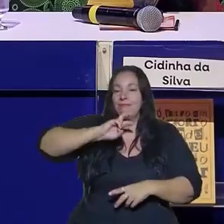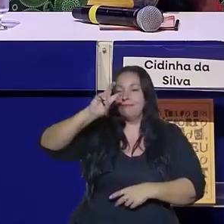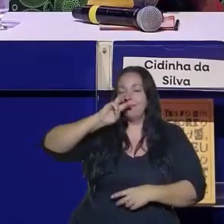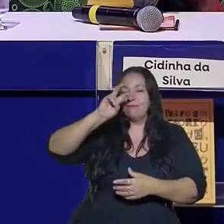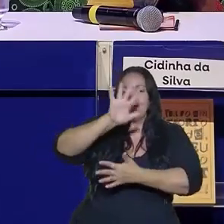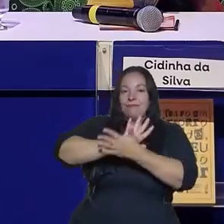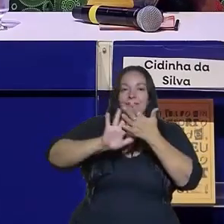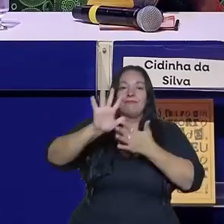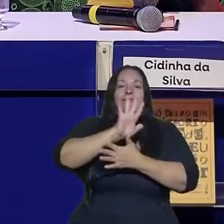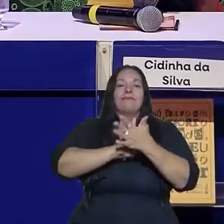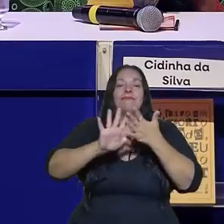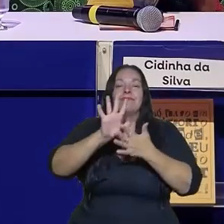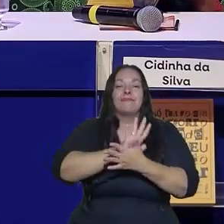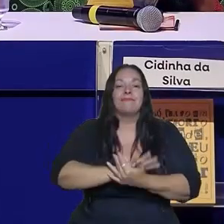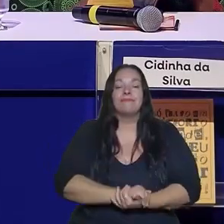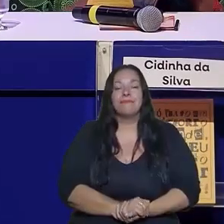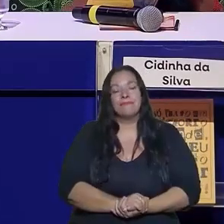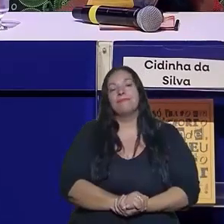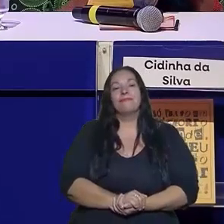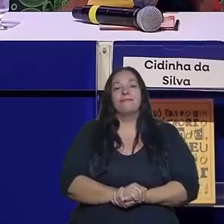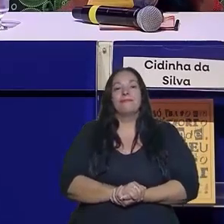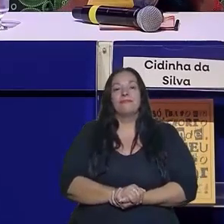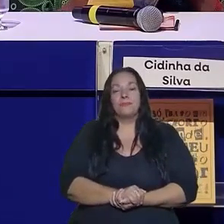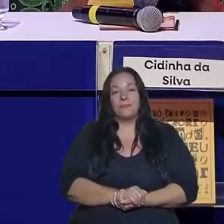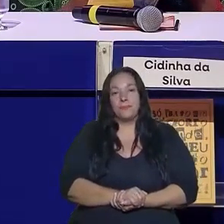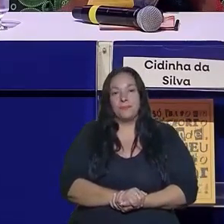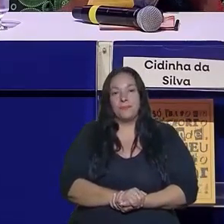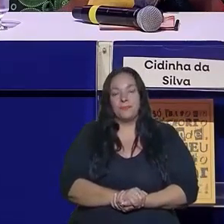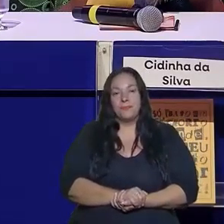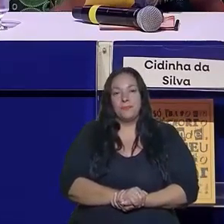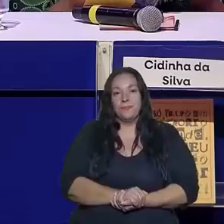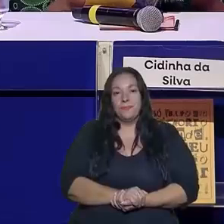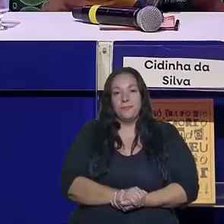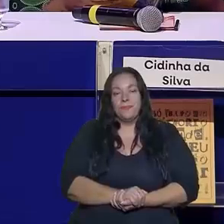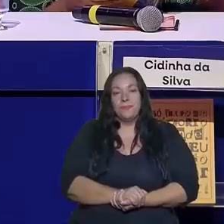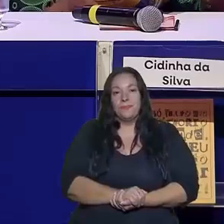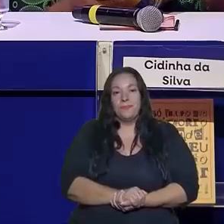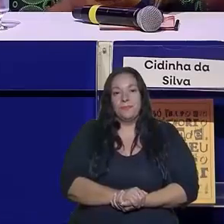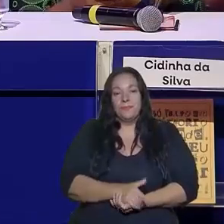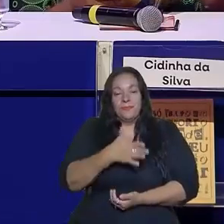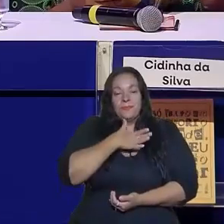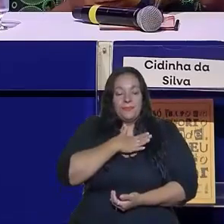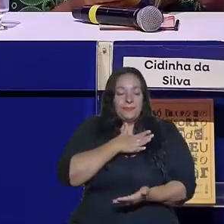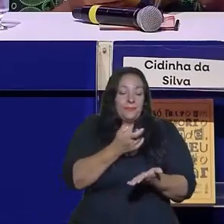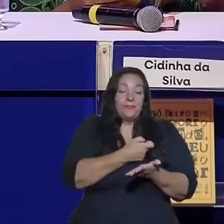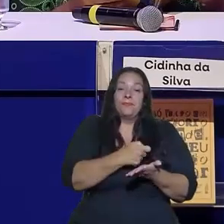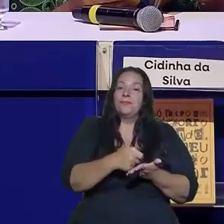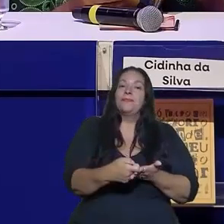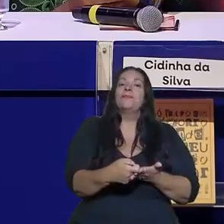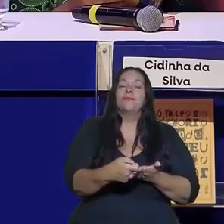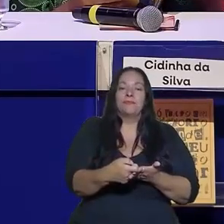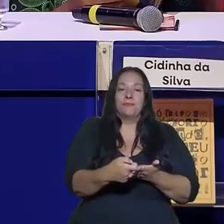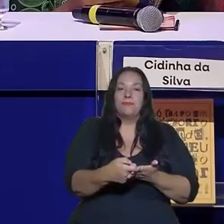vozes, eu continuo, todas as vezes que é indagada a minha escrita, eu sempre